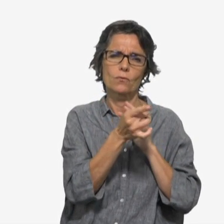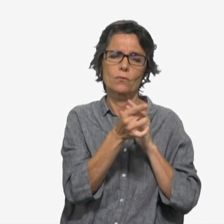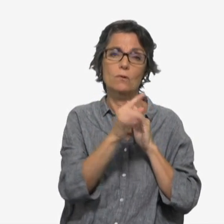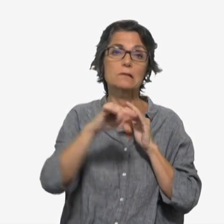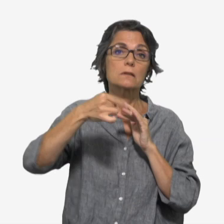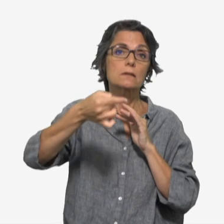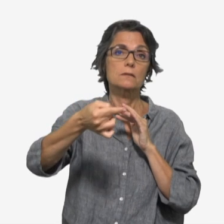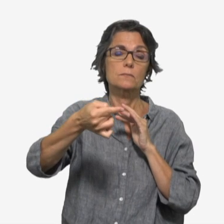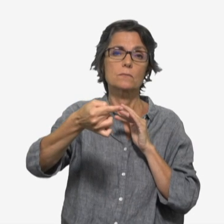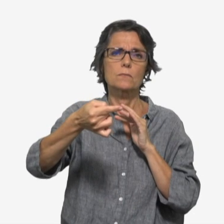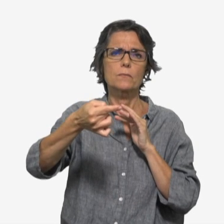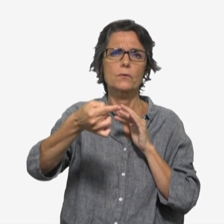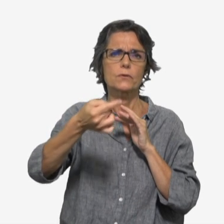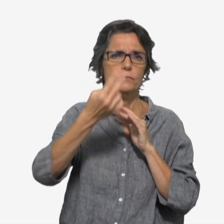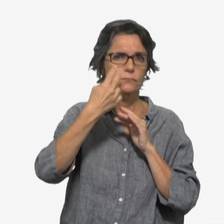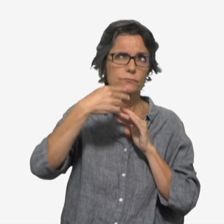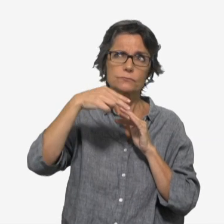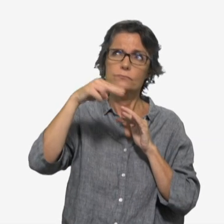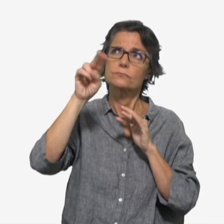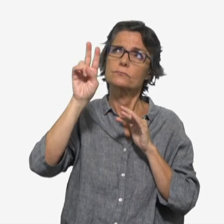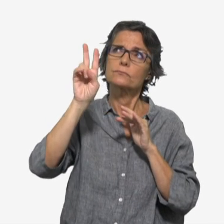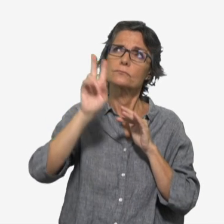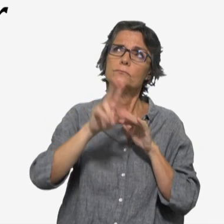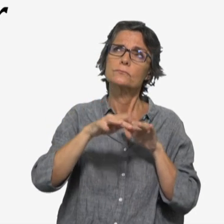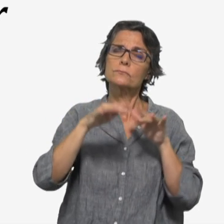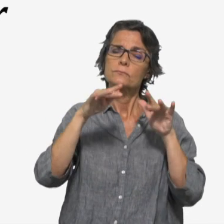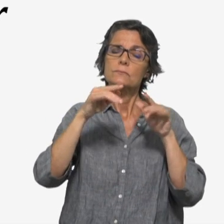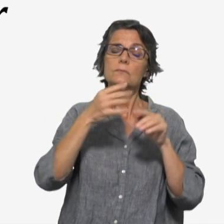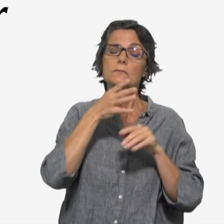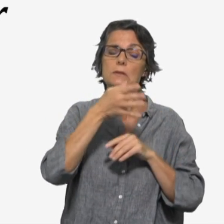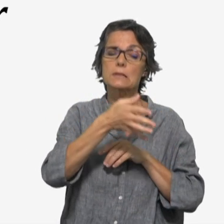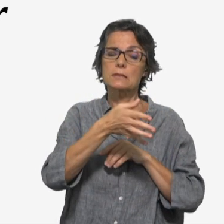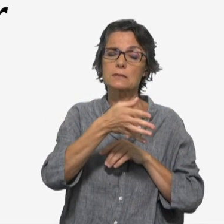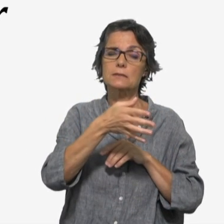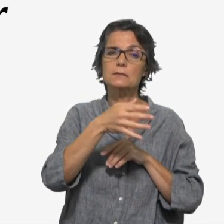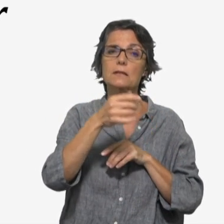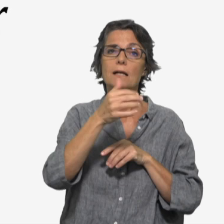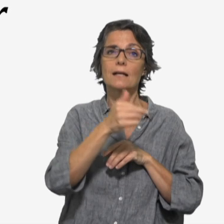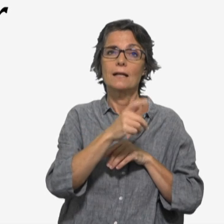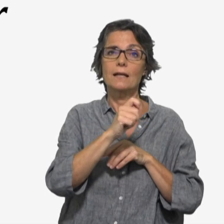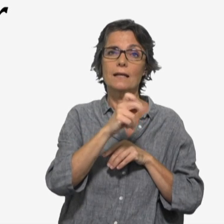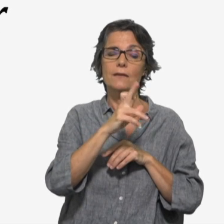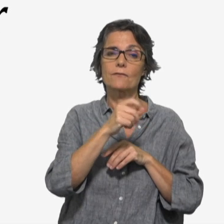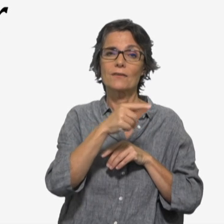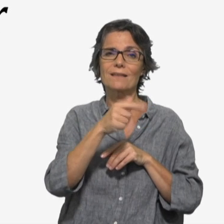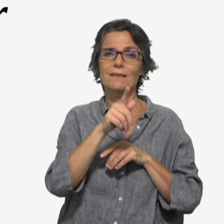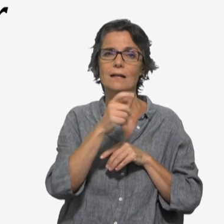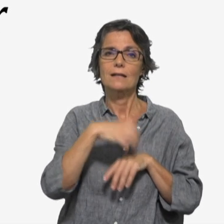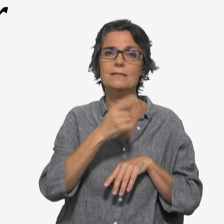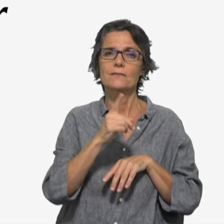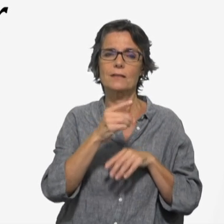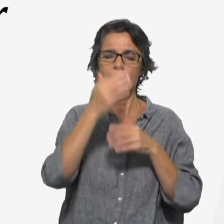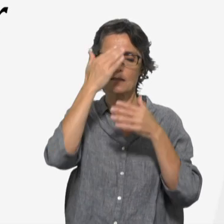Depois, erguendo os olhos ao céu, suspirou e disse-lhe: Éfatá, que quer dizer